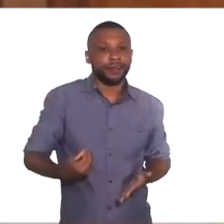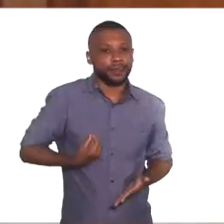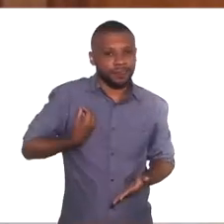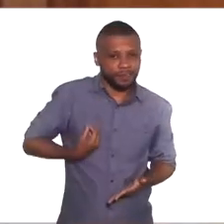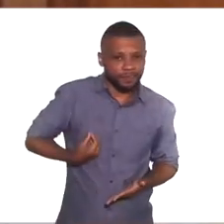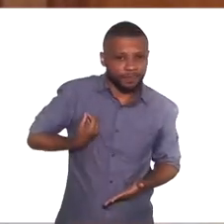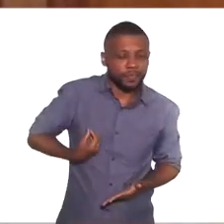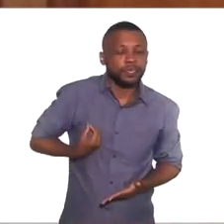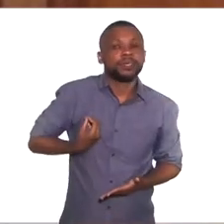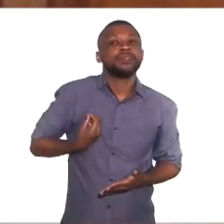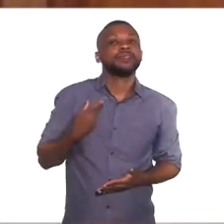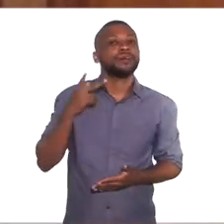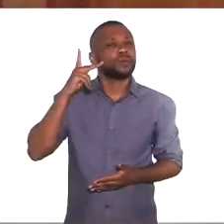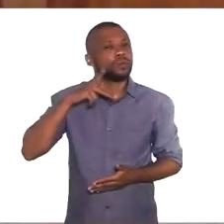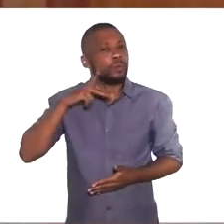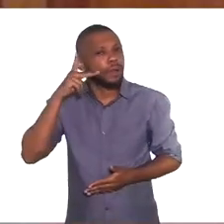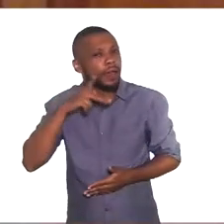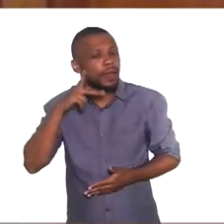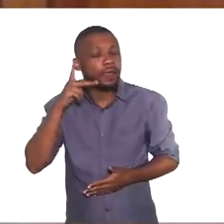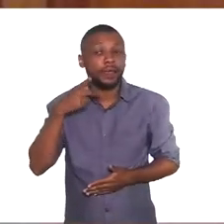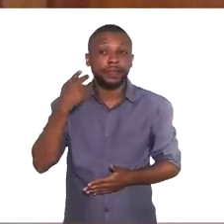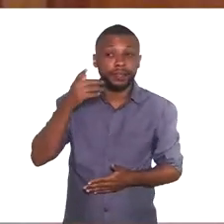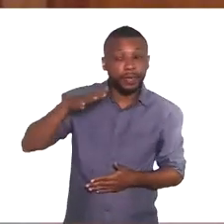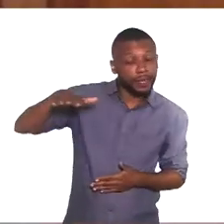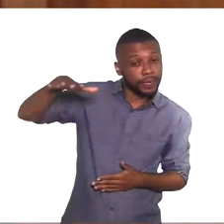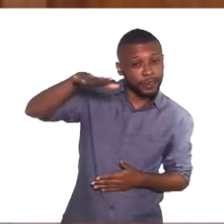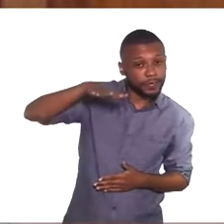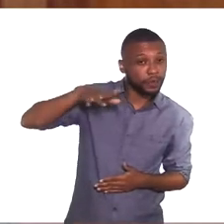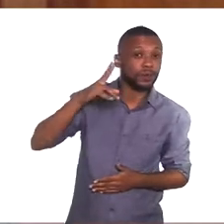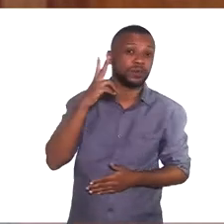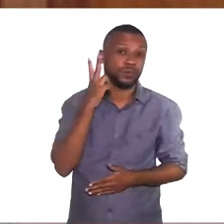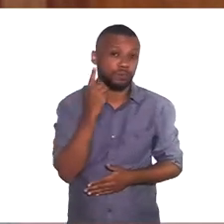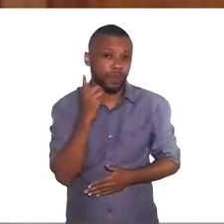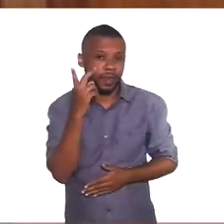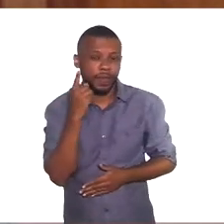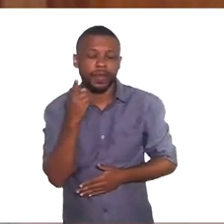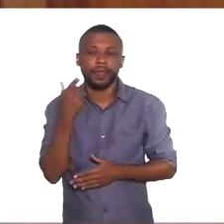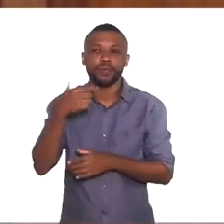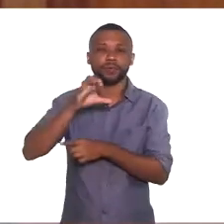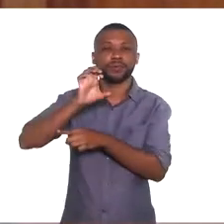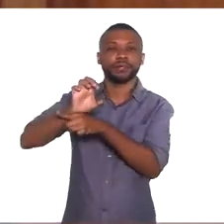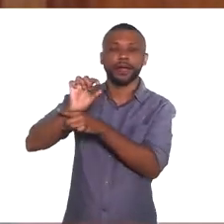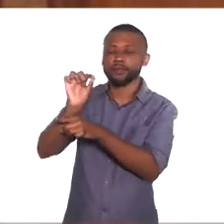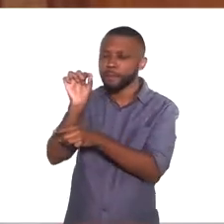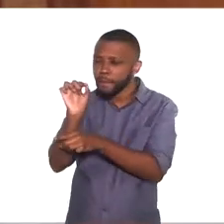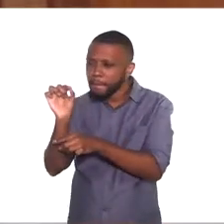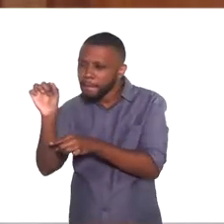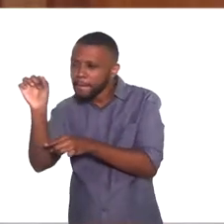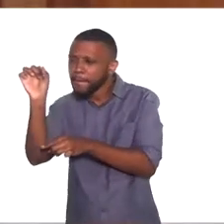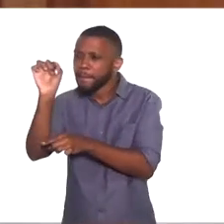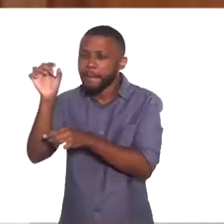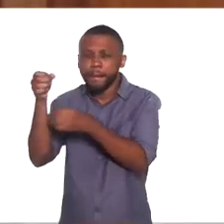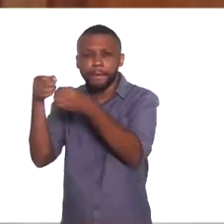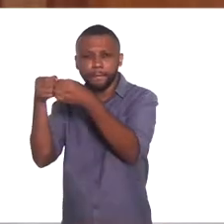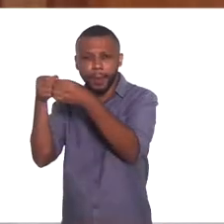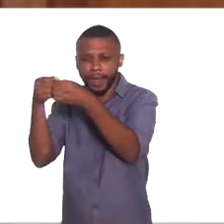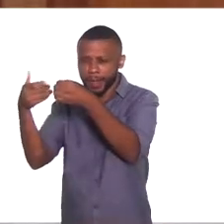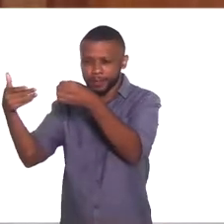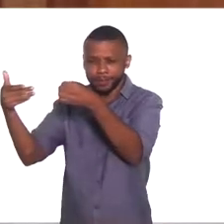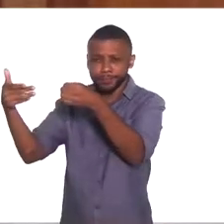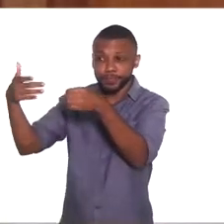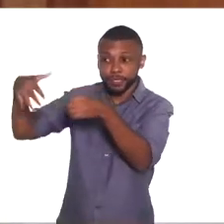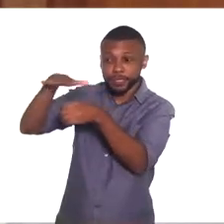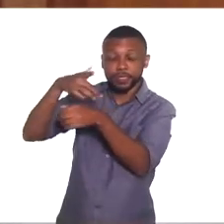realmente é uma festa que marca a vida do paraense pelo menos daquela região de Belém e arredores